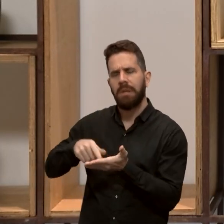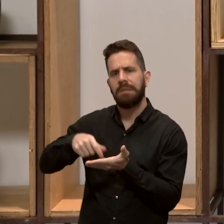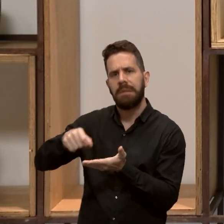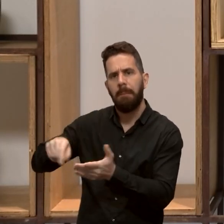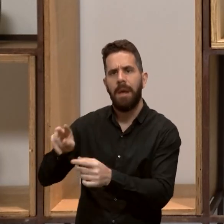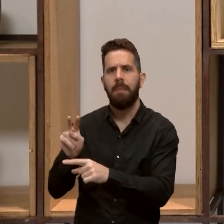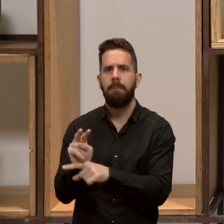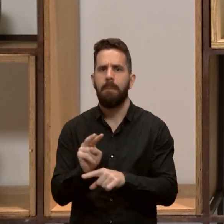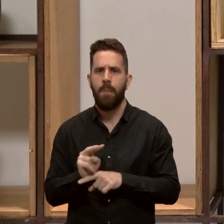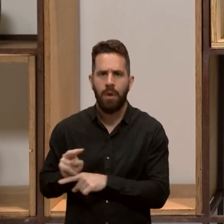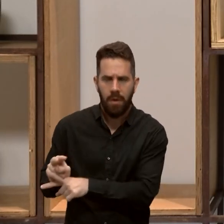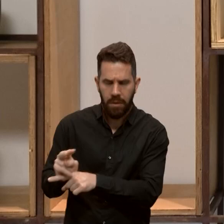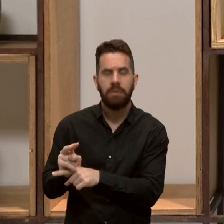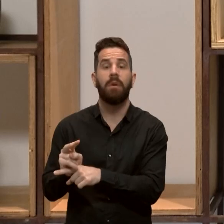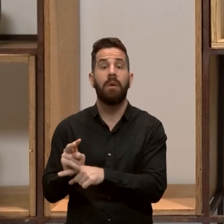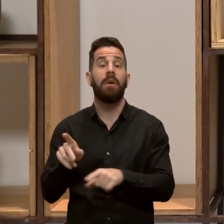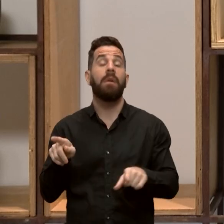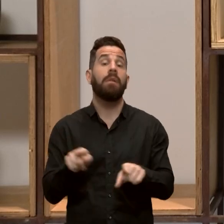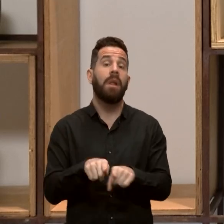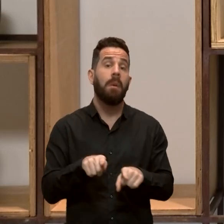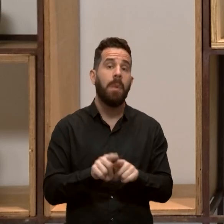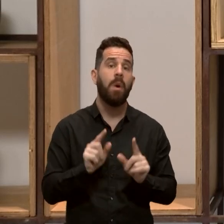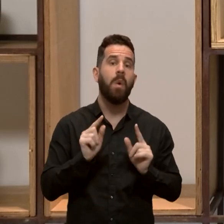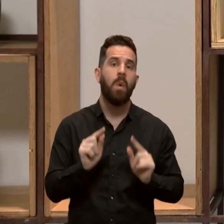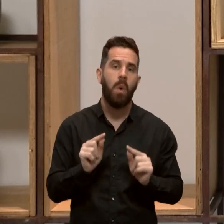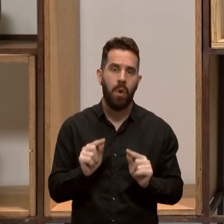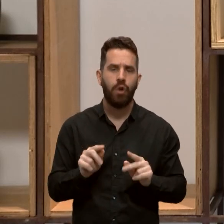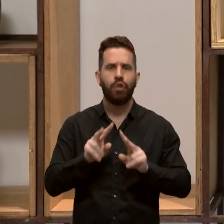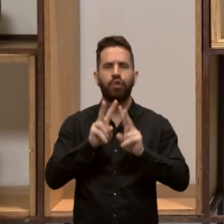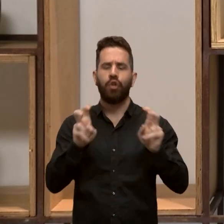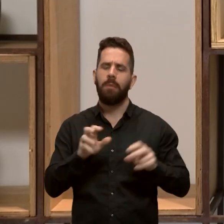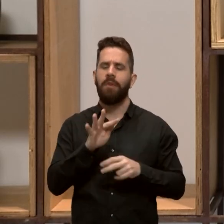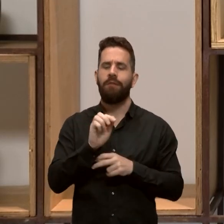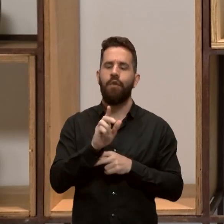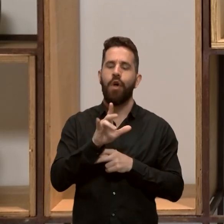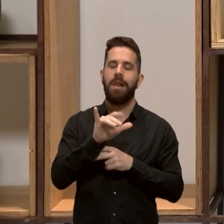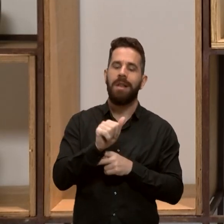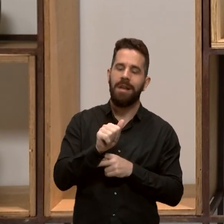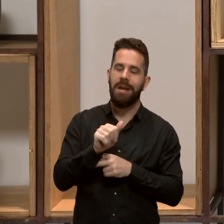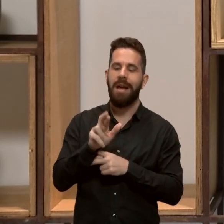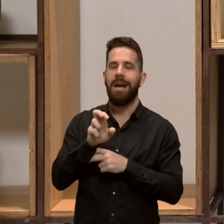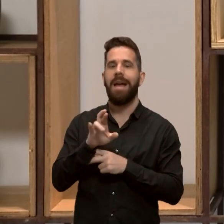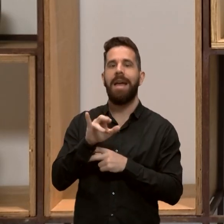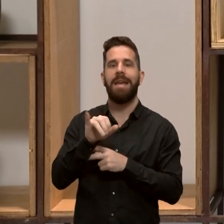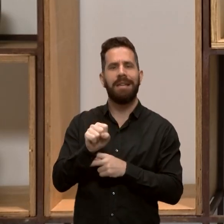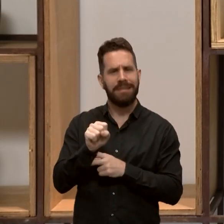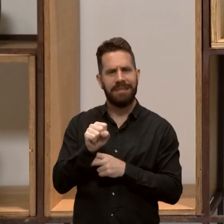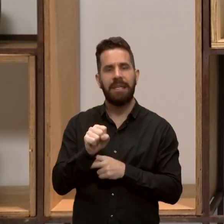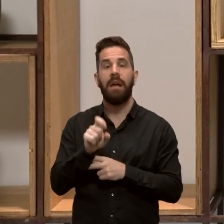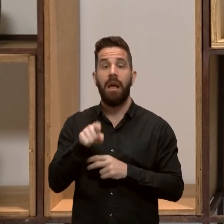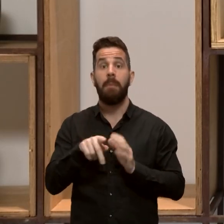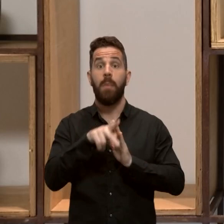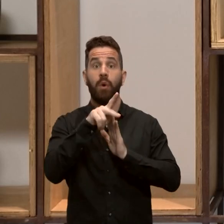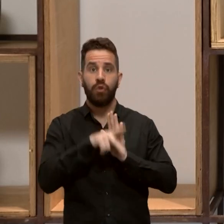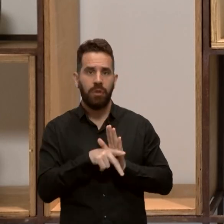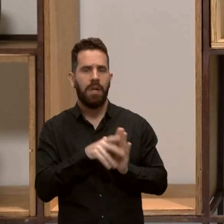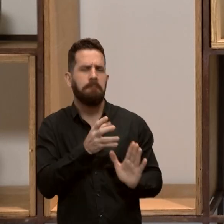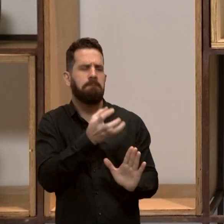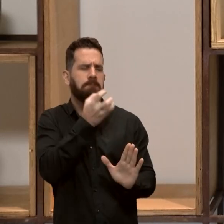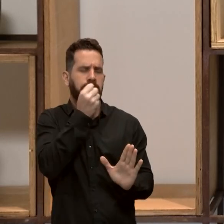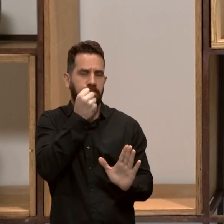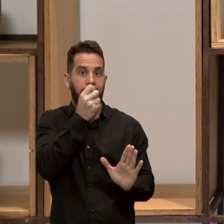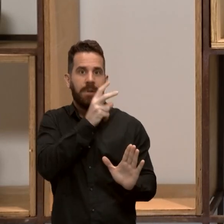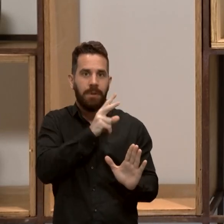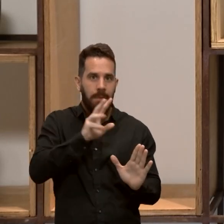Proteção. E além disso, a gente também vai falar sobre Folia de Reis, um projeto que pretende preservar um pouco da